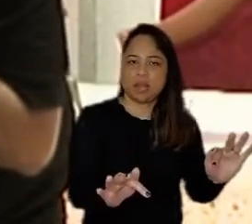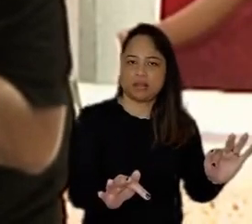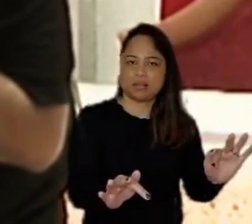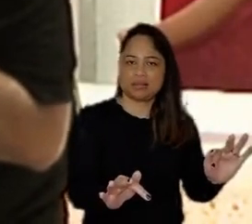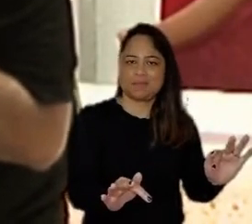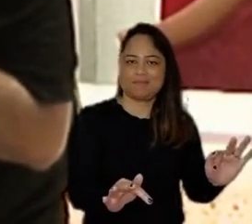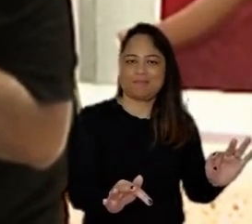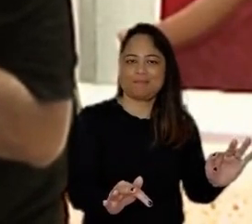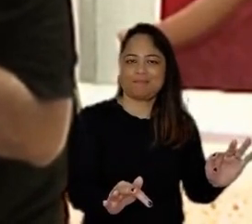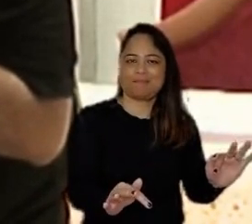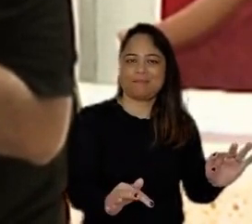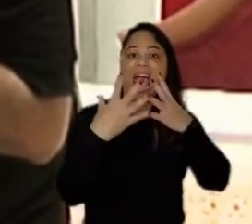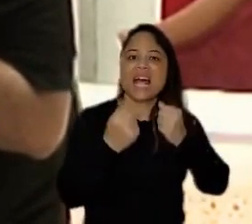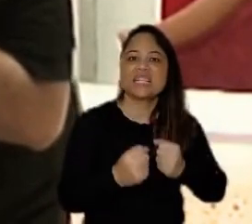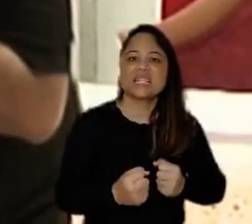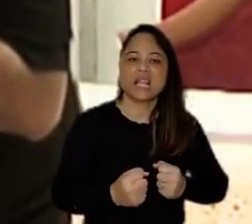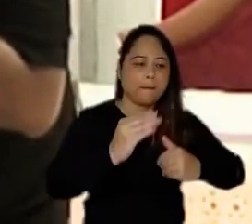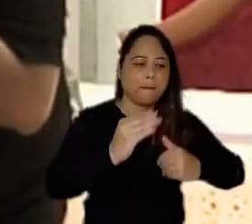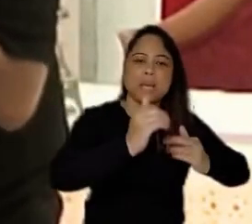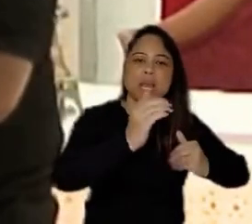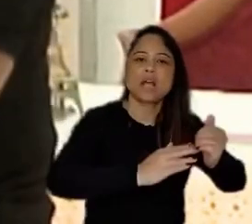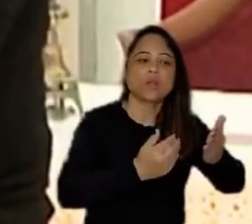fazer.